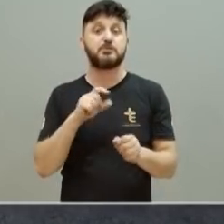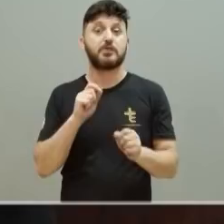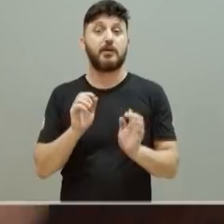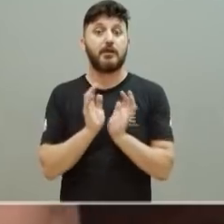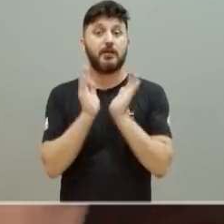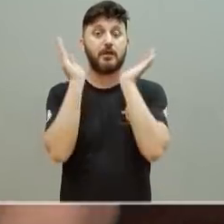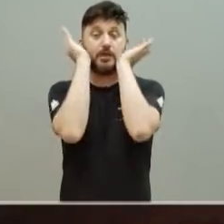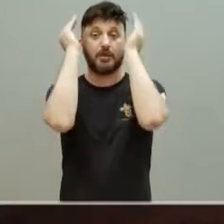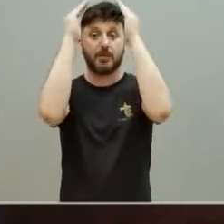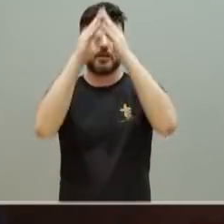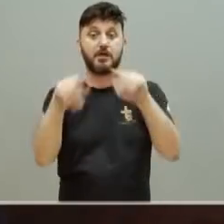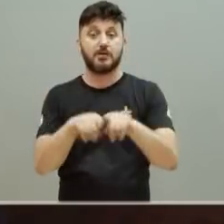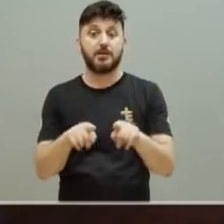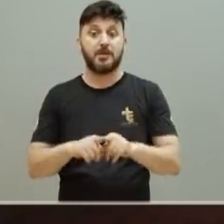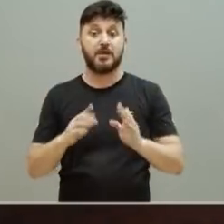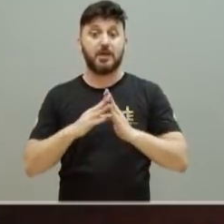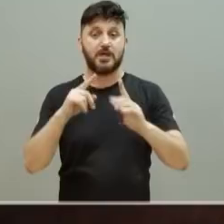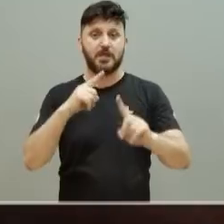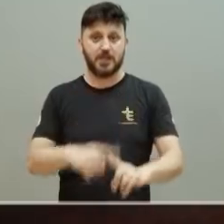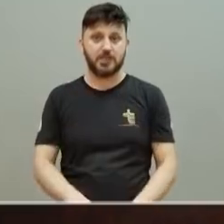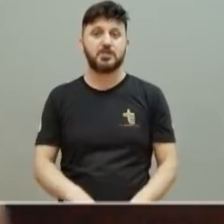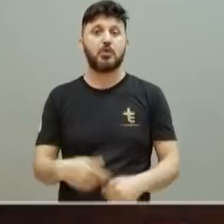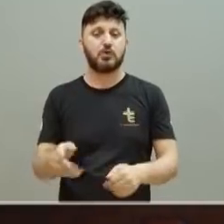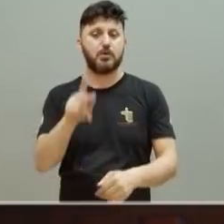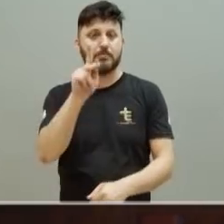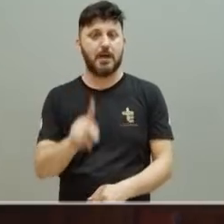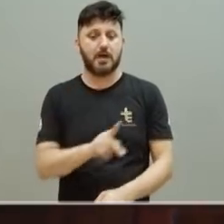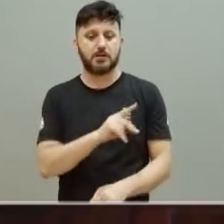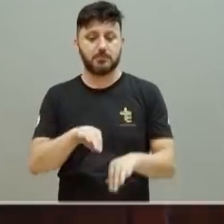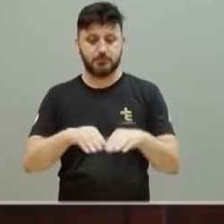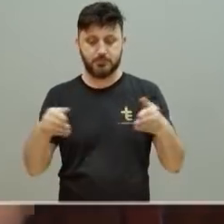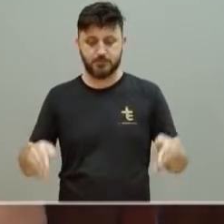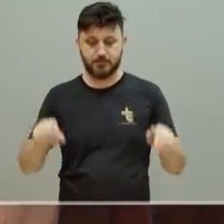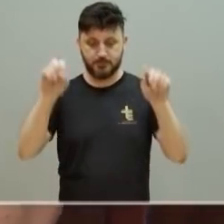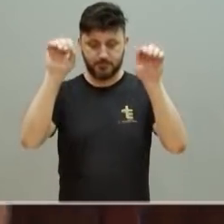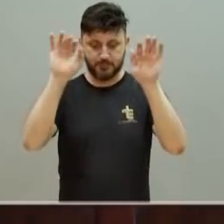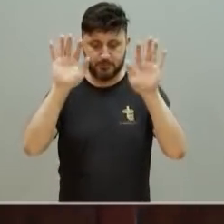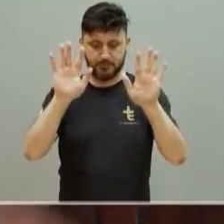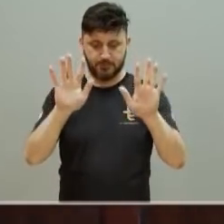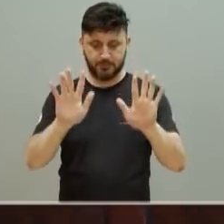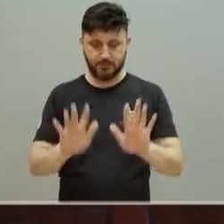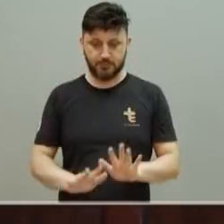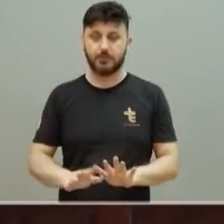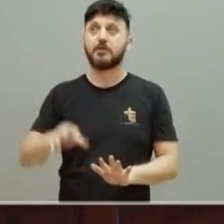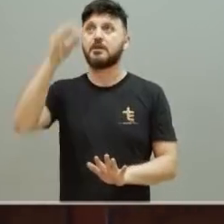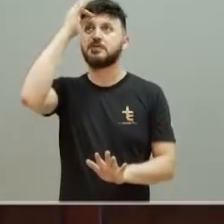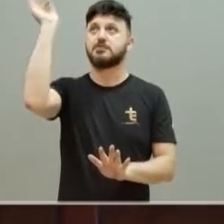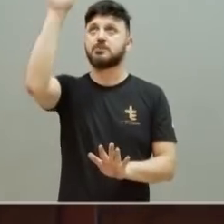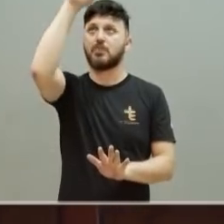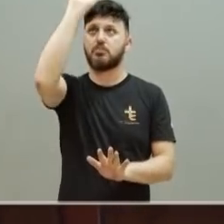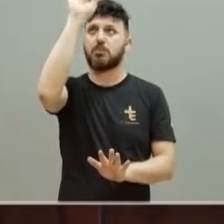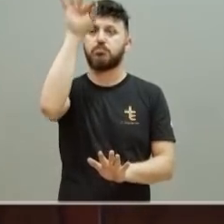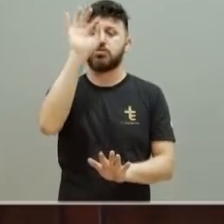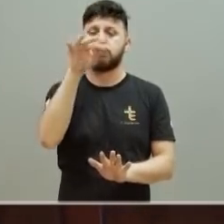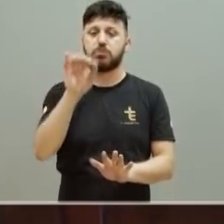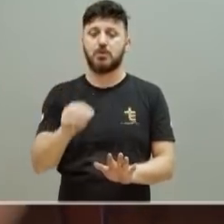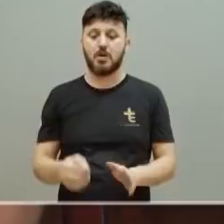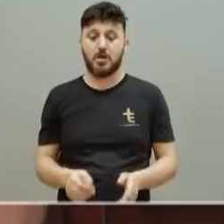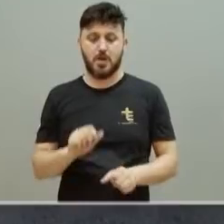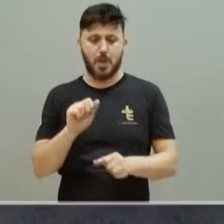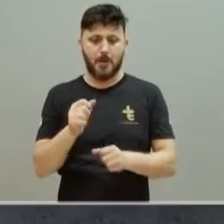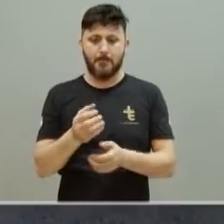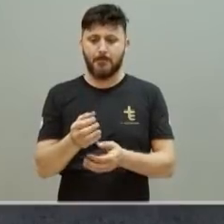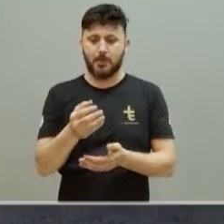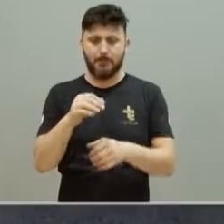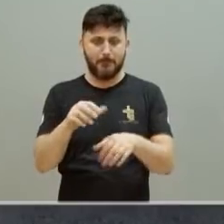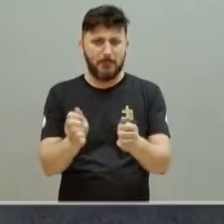as ofertas no altar, o Espírito Santo rasga o teto, o Espírito Santo desce sobre as ofertas, aquilo que era um simples pão se torna o